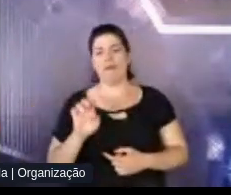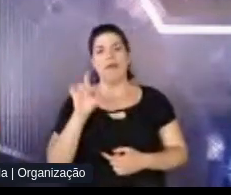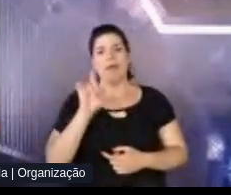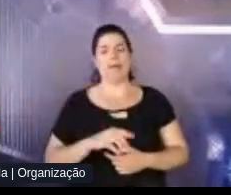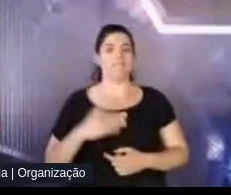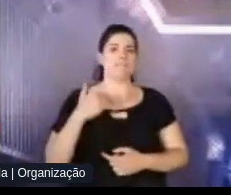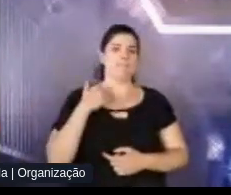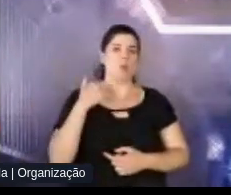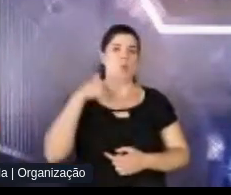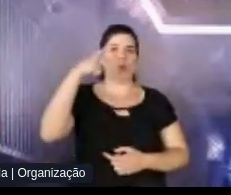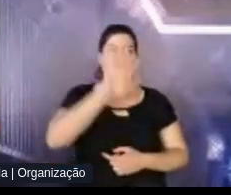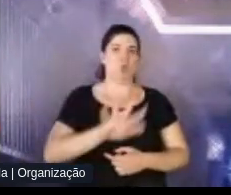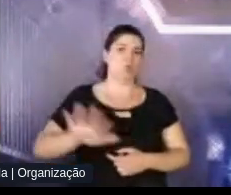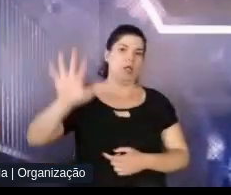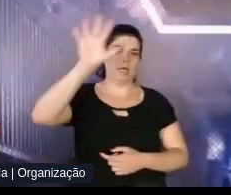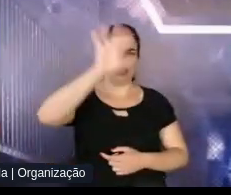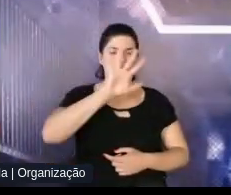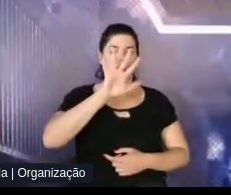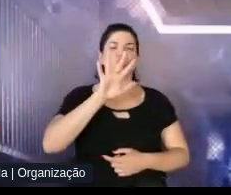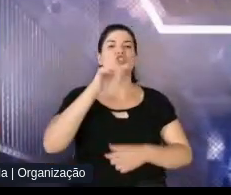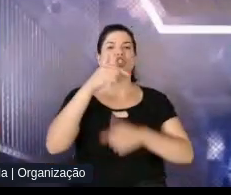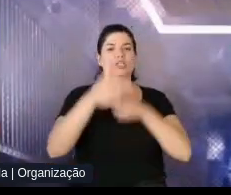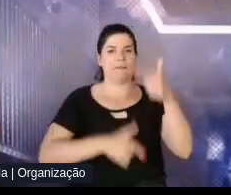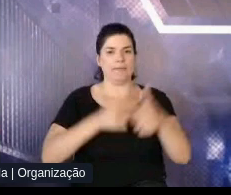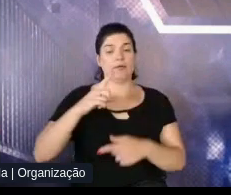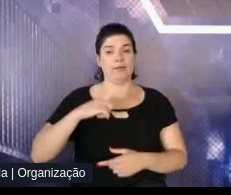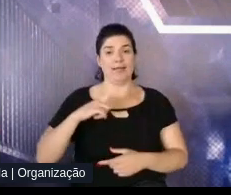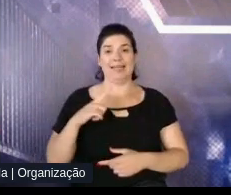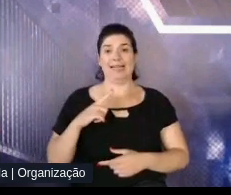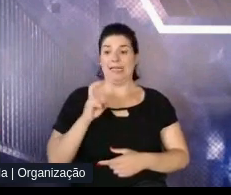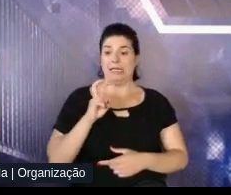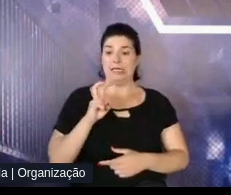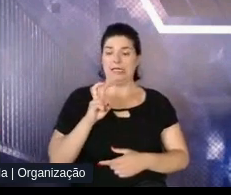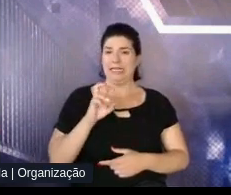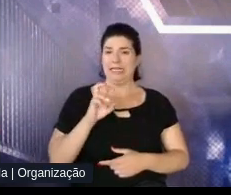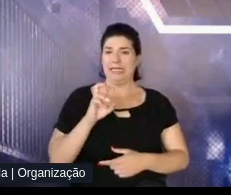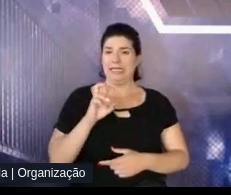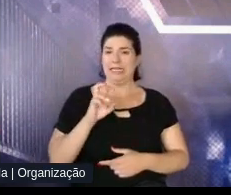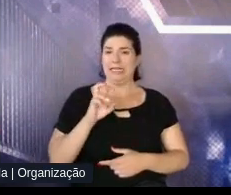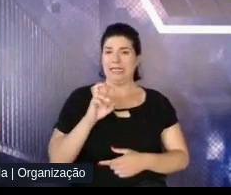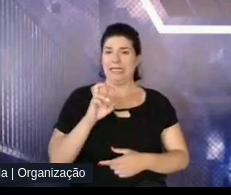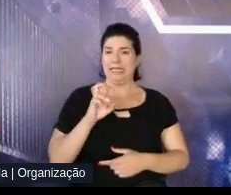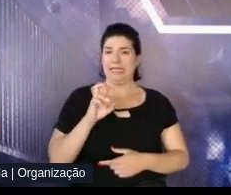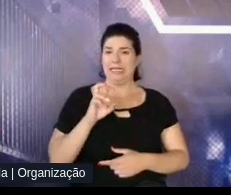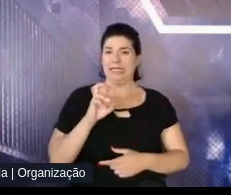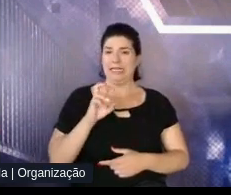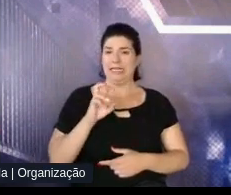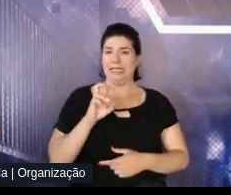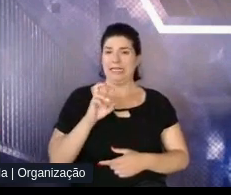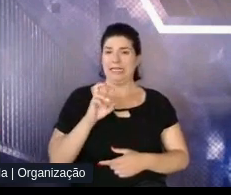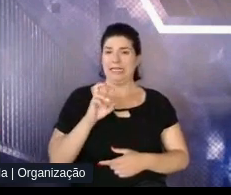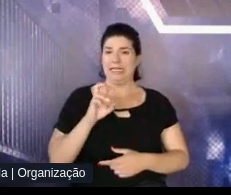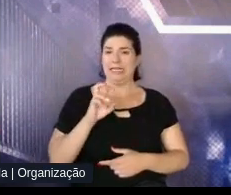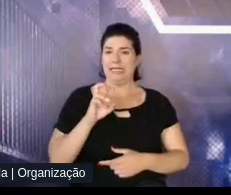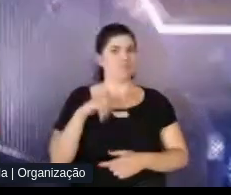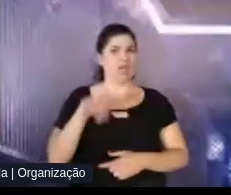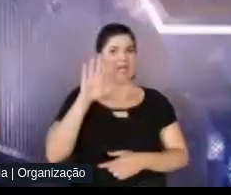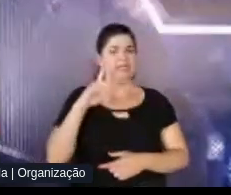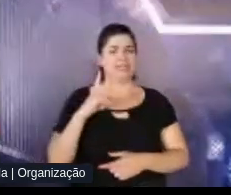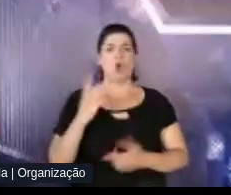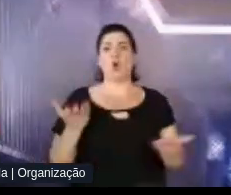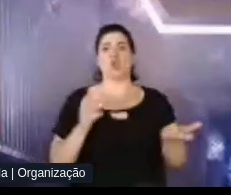Empregos. E ali a gente vê que a gente tem 500 e poucos milhões, né, de mulheres, e hoje a gente tem